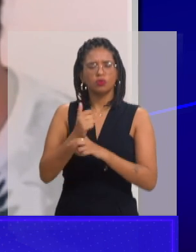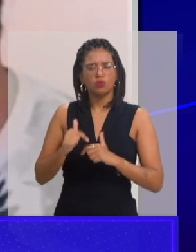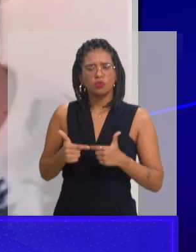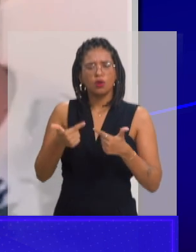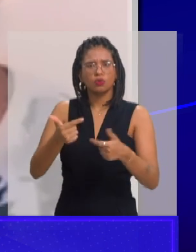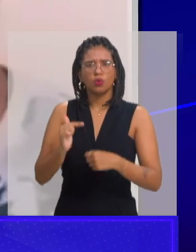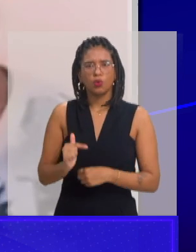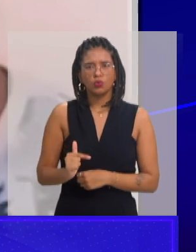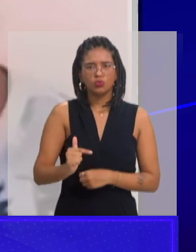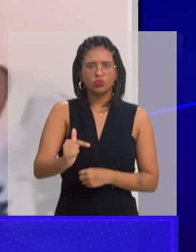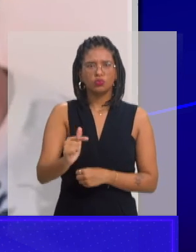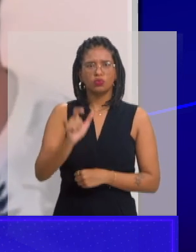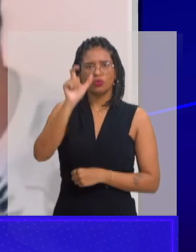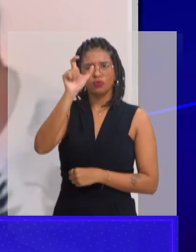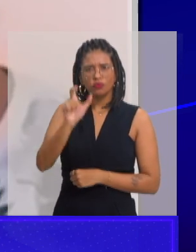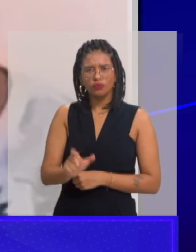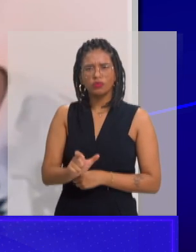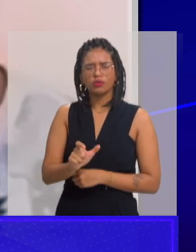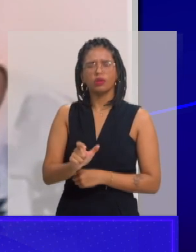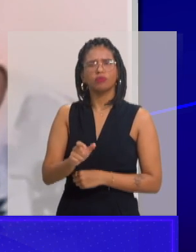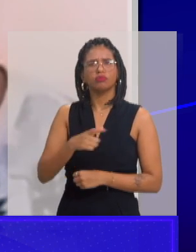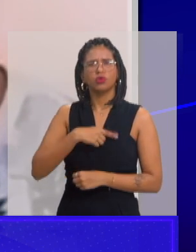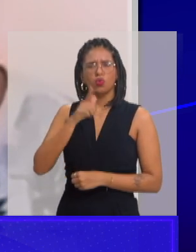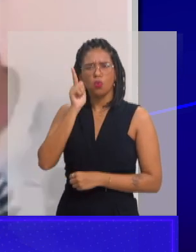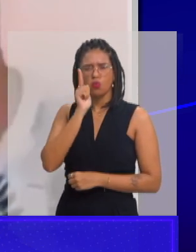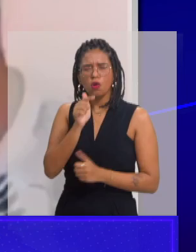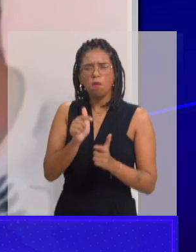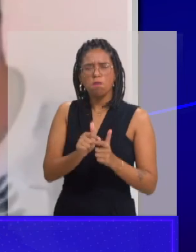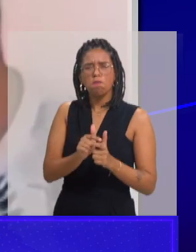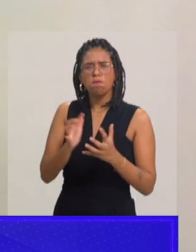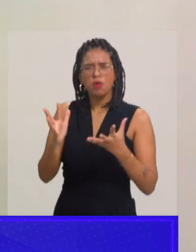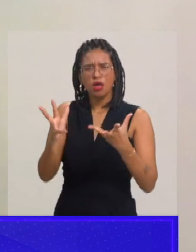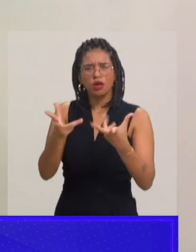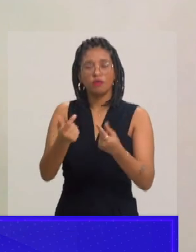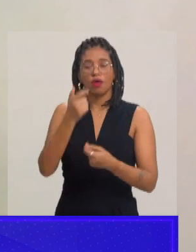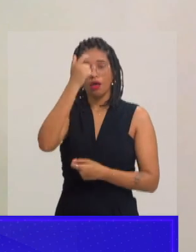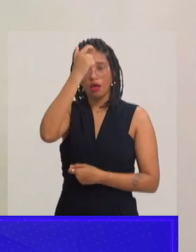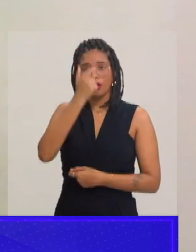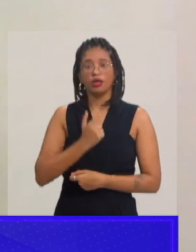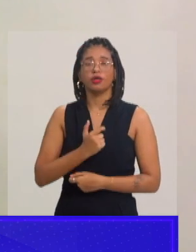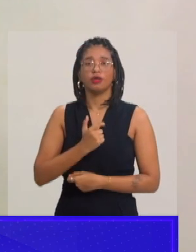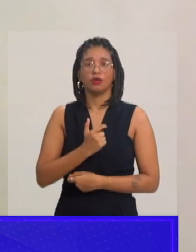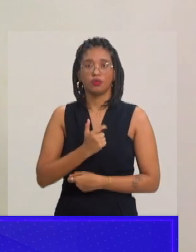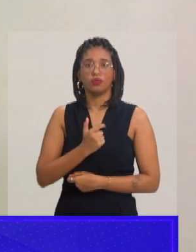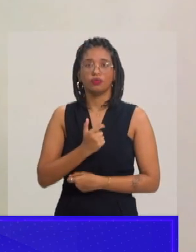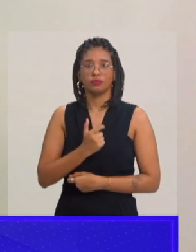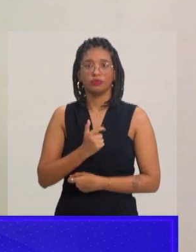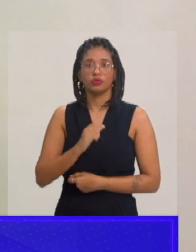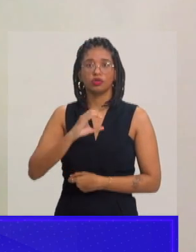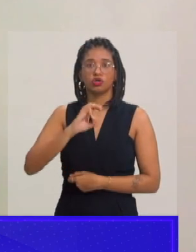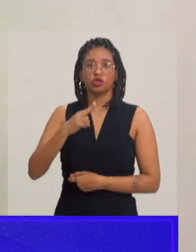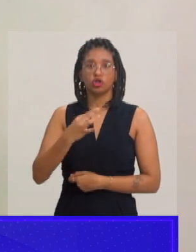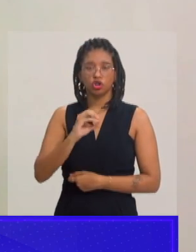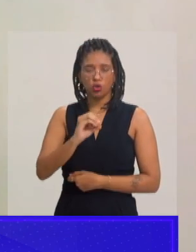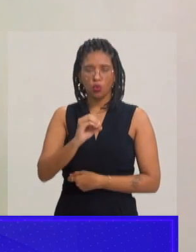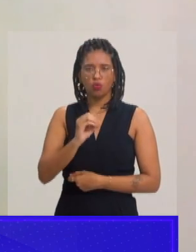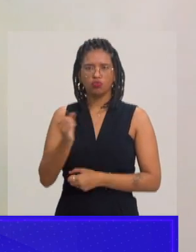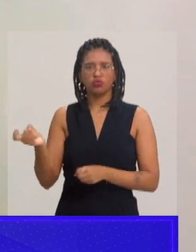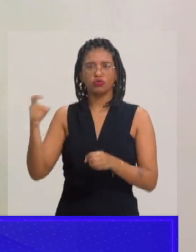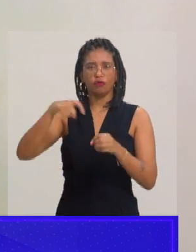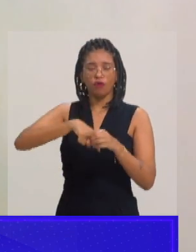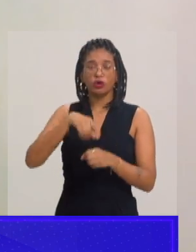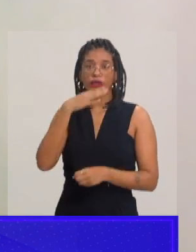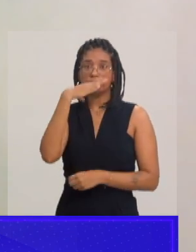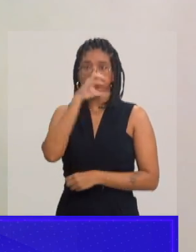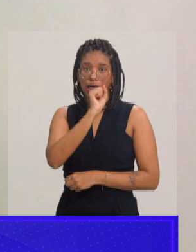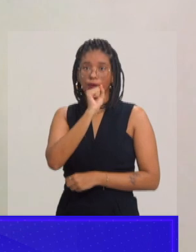luta continue. Que você continue sendo o grande jornalista, o grande artista. Eu, o filho da dona Filomena, o Chico Costa, estarei